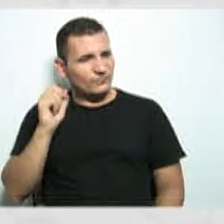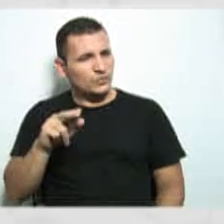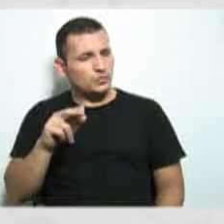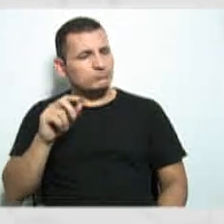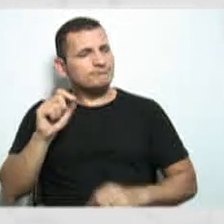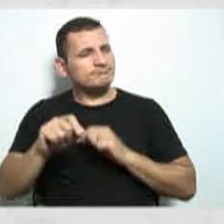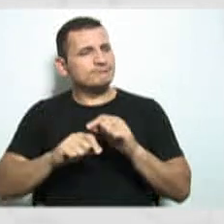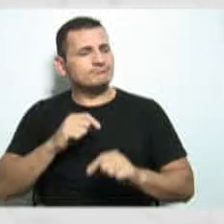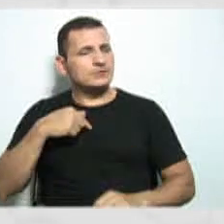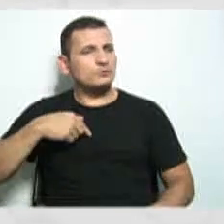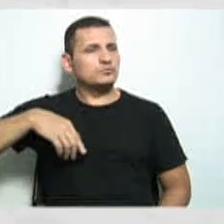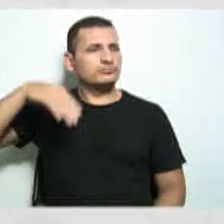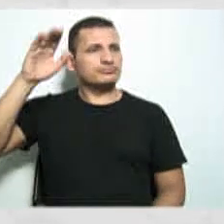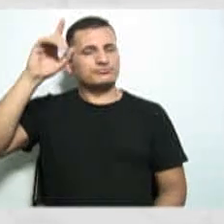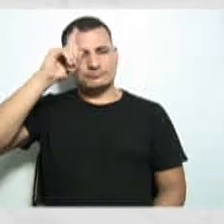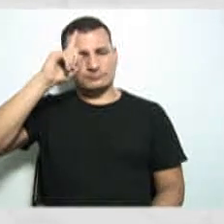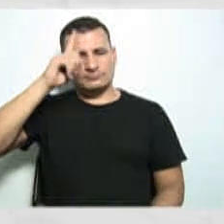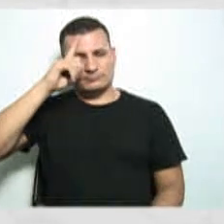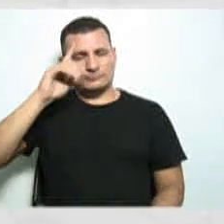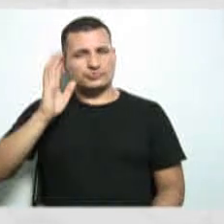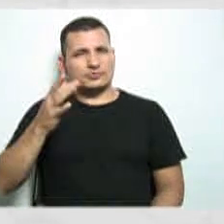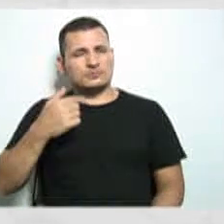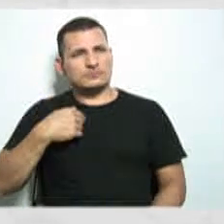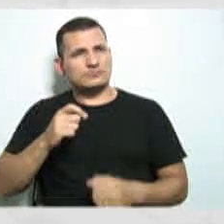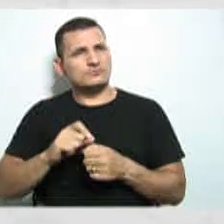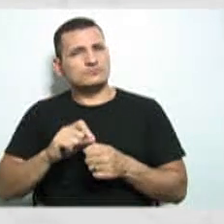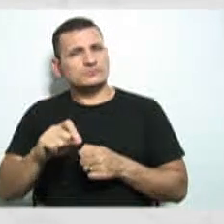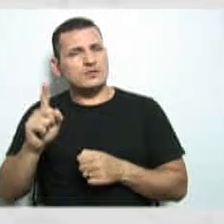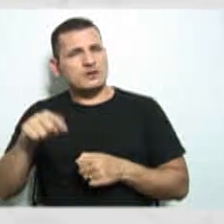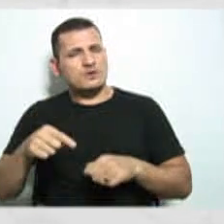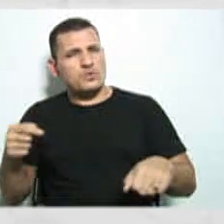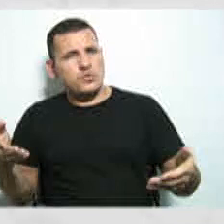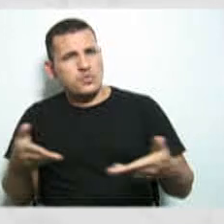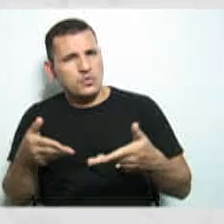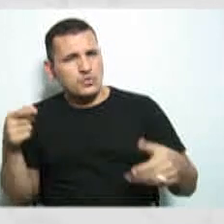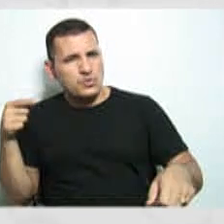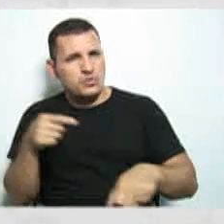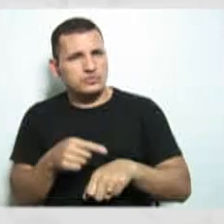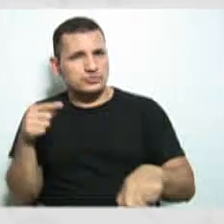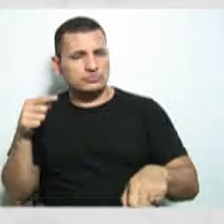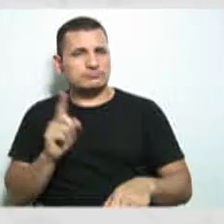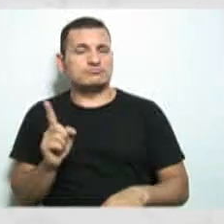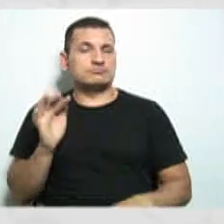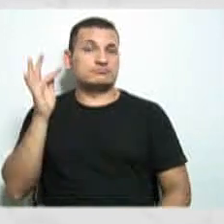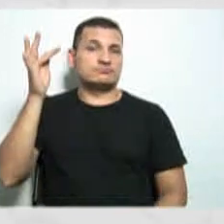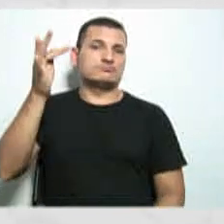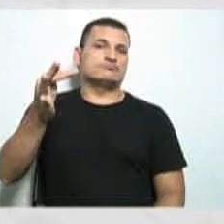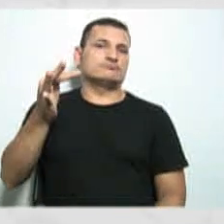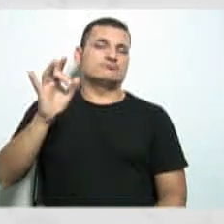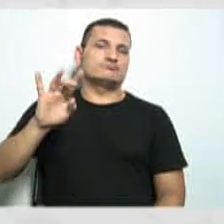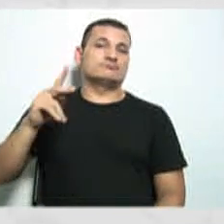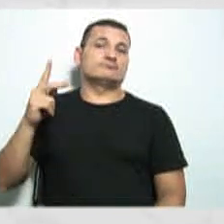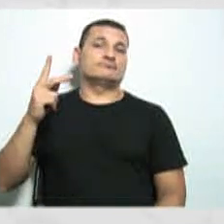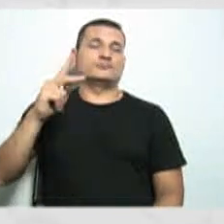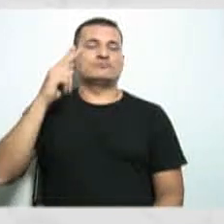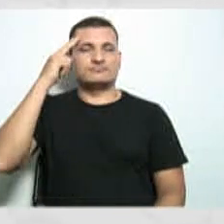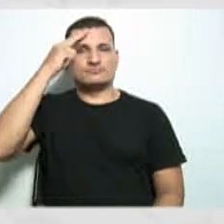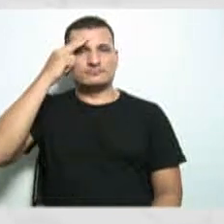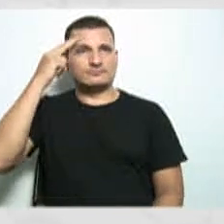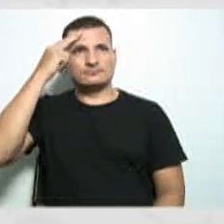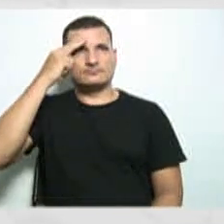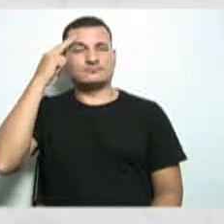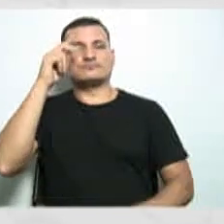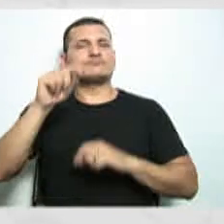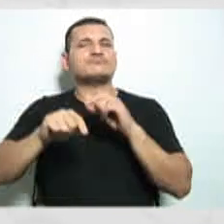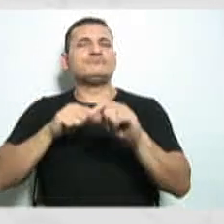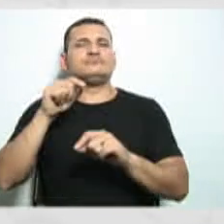quando crescer? Quando? Quando? É hoje? Não, meu querido, é lá no futuro, é lá no teu sonho, é aquilo que